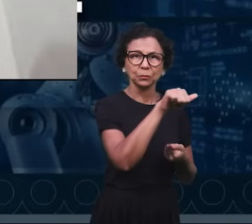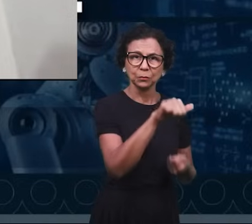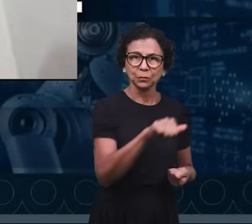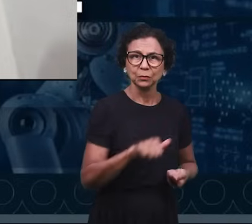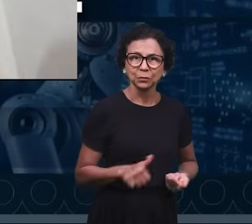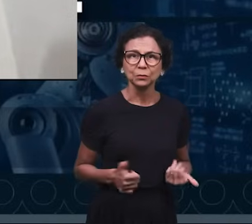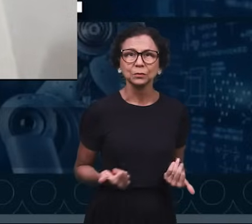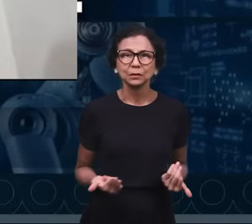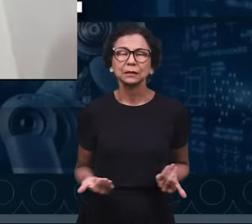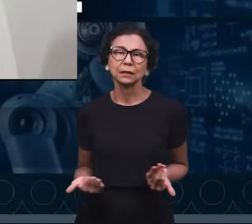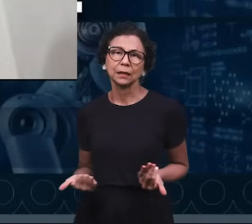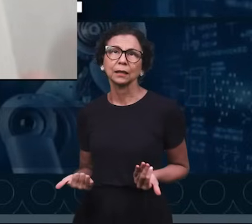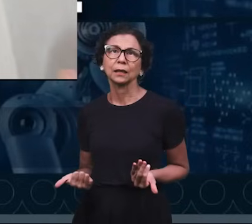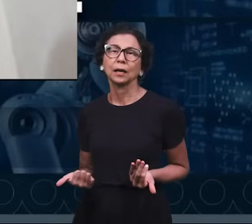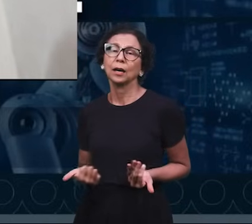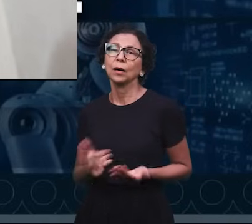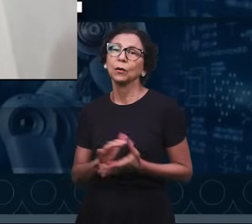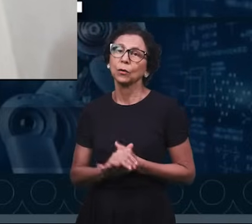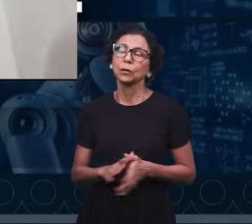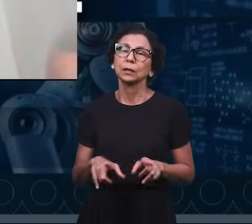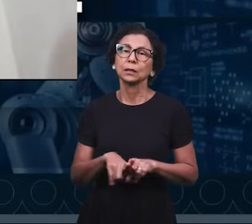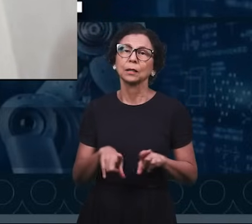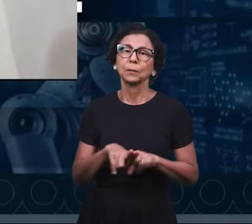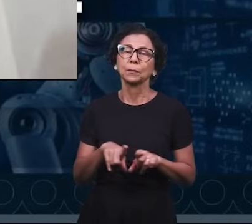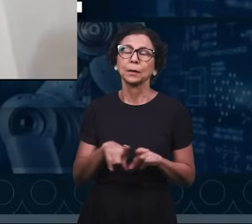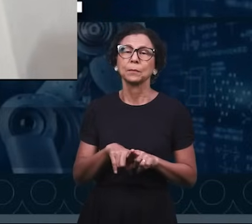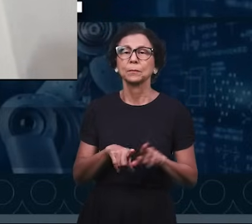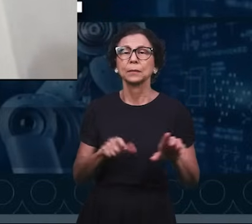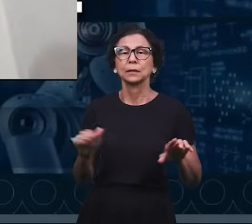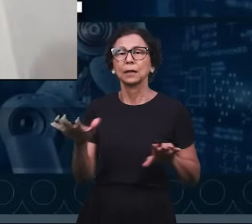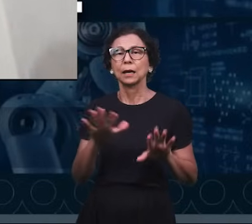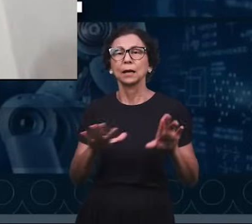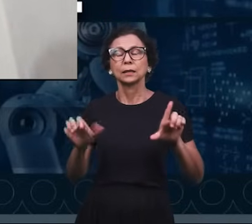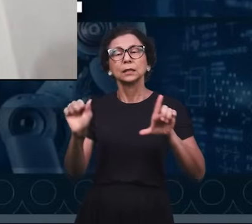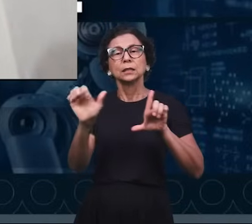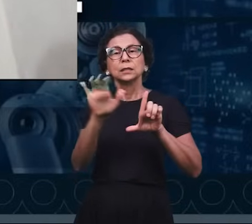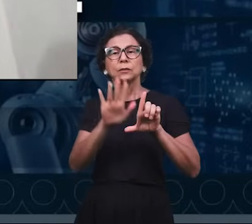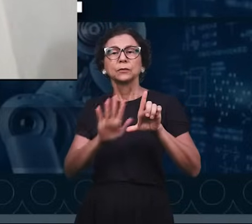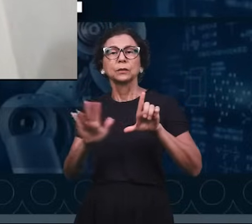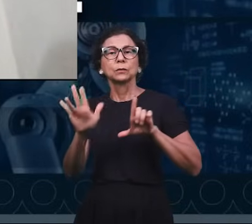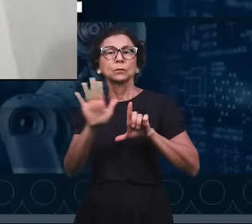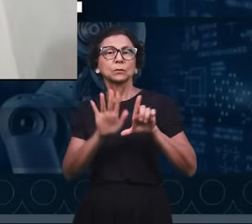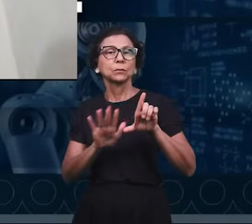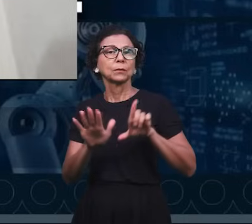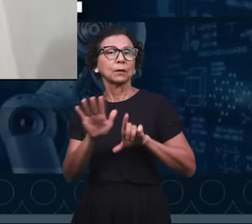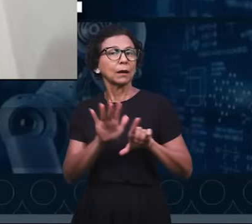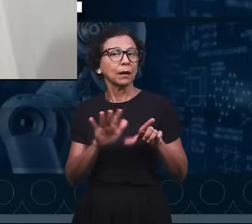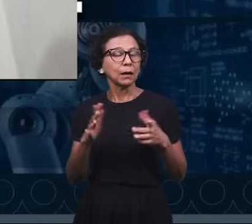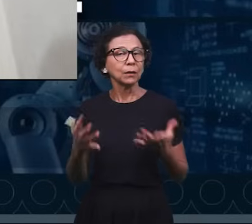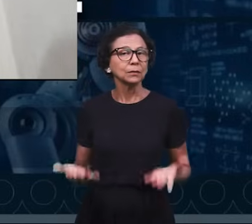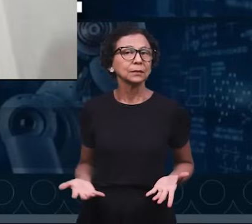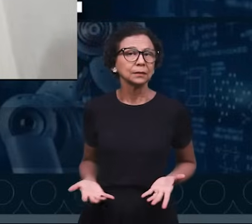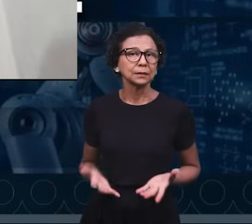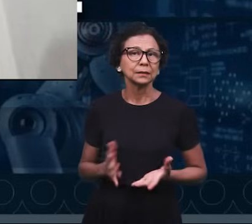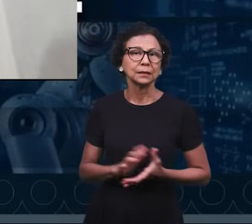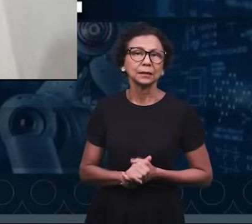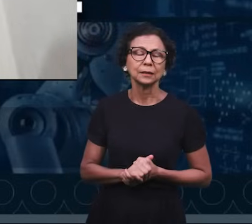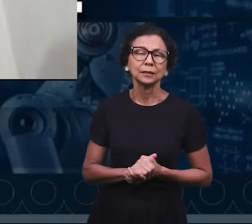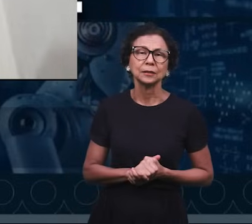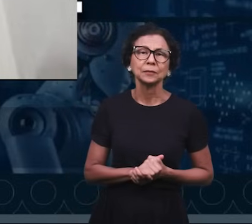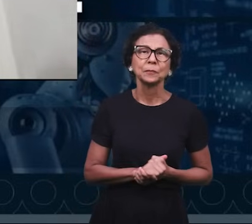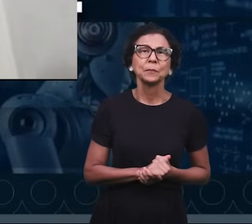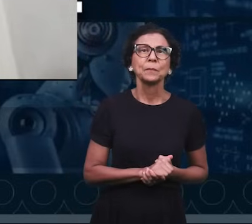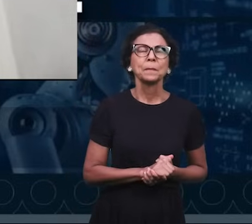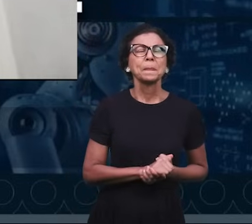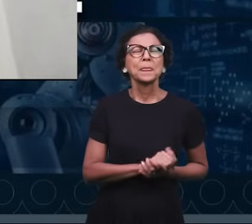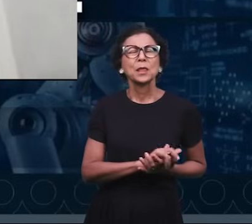Até hoje em dia estamos começando também com o mundo virtual, e ela vai fazer o quê? Ela vai realizar para